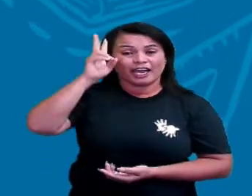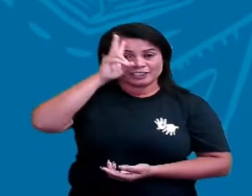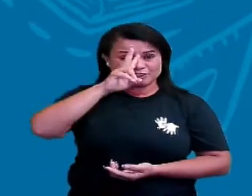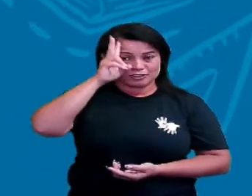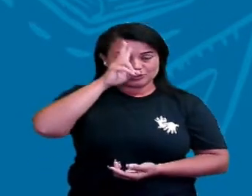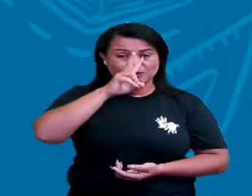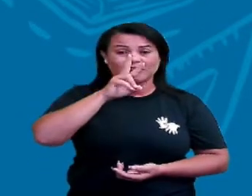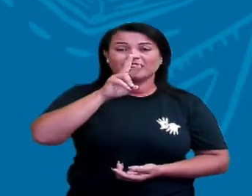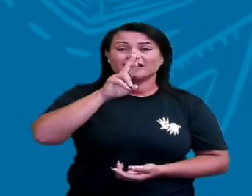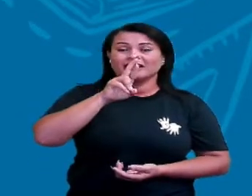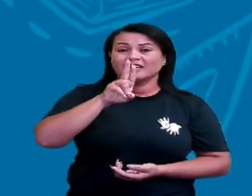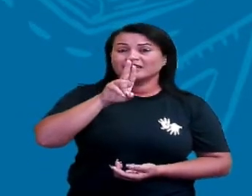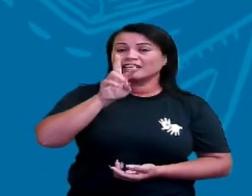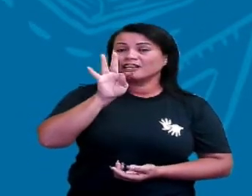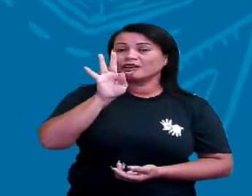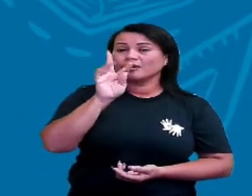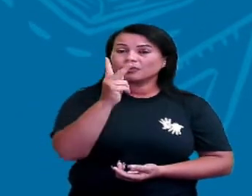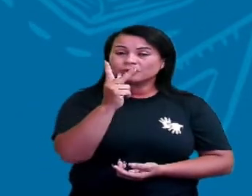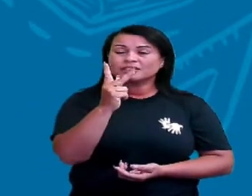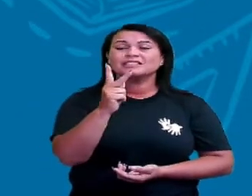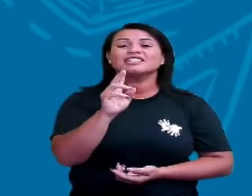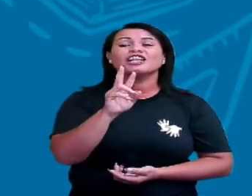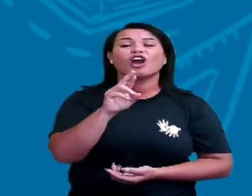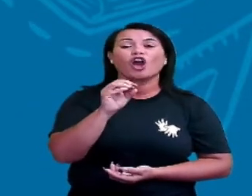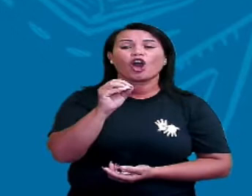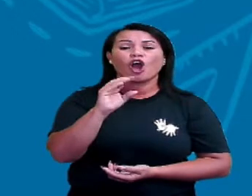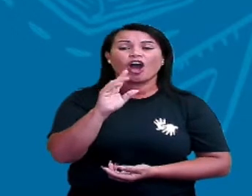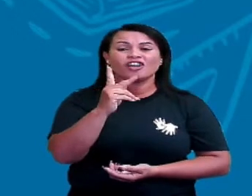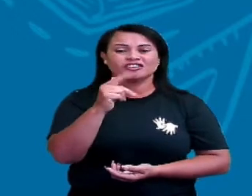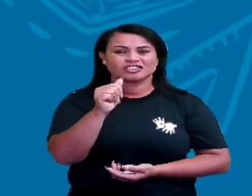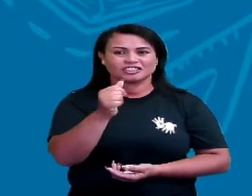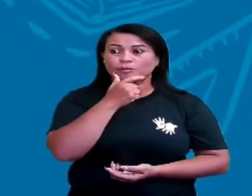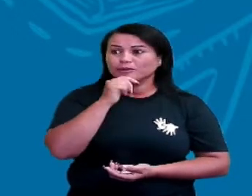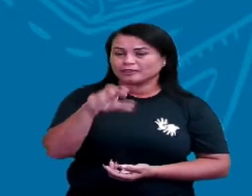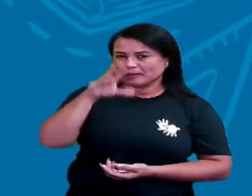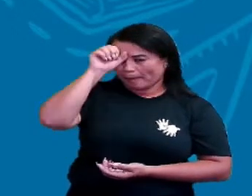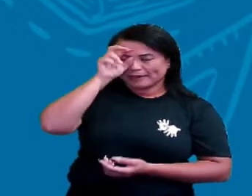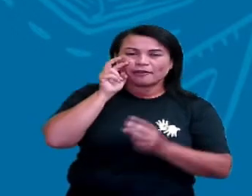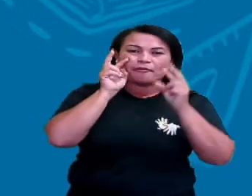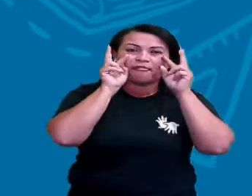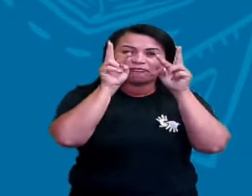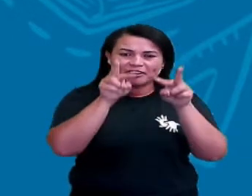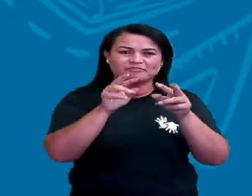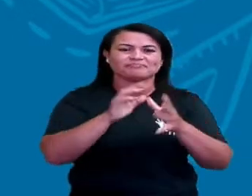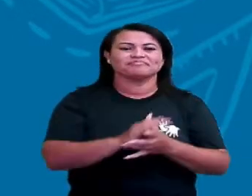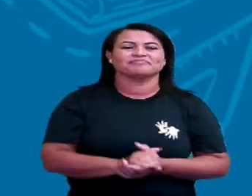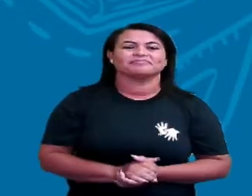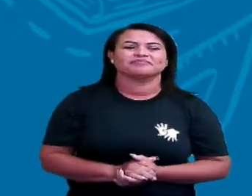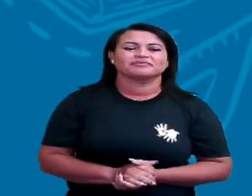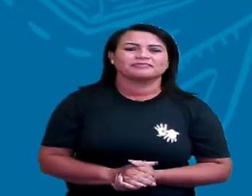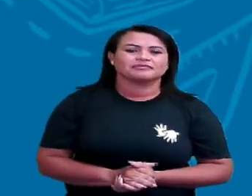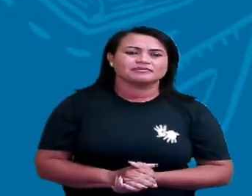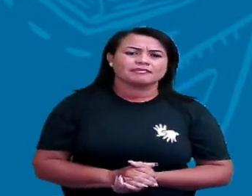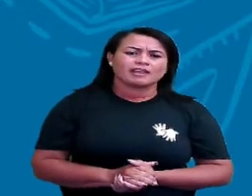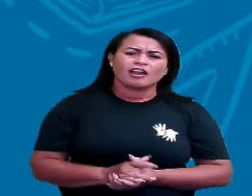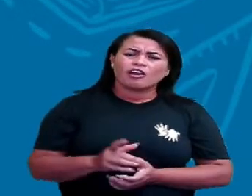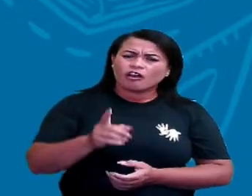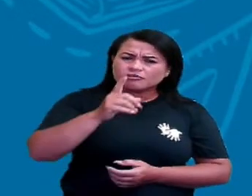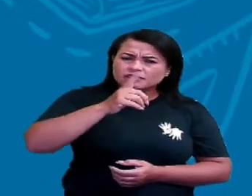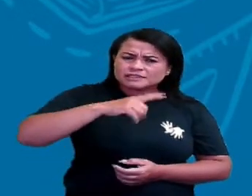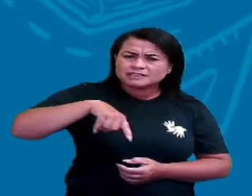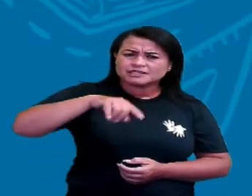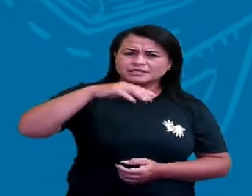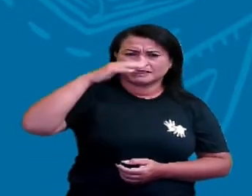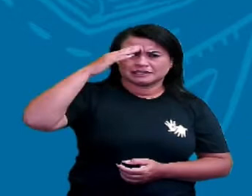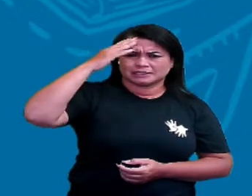Rocha, que fala do menino que aprendeu a ver. Vocês